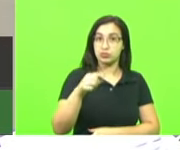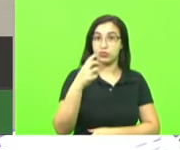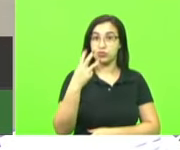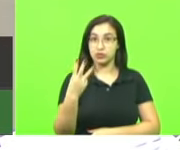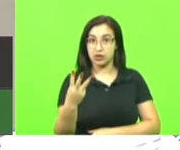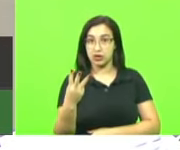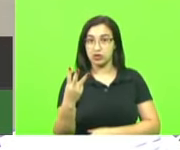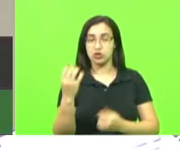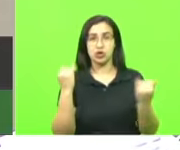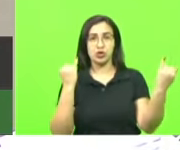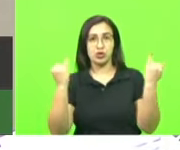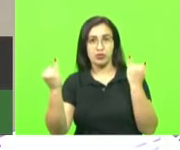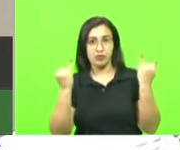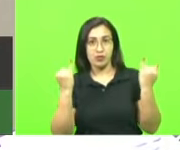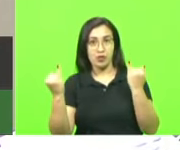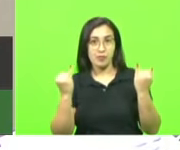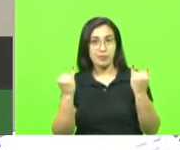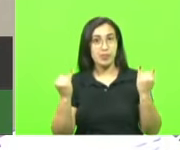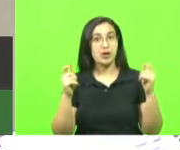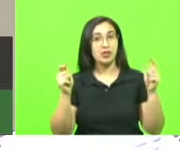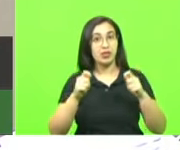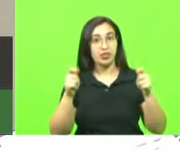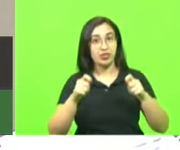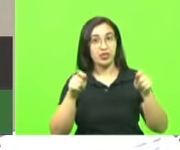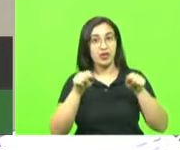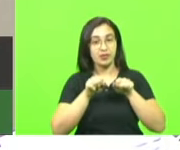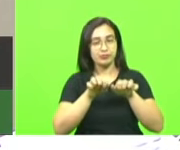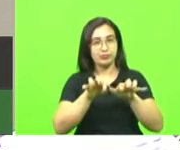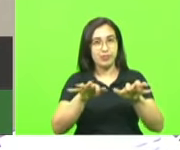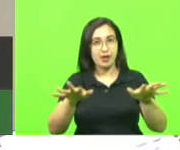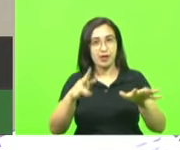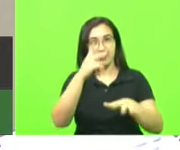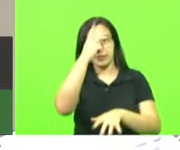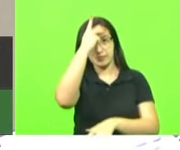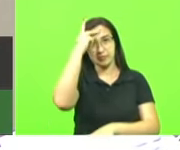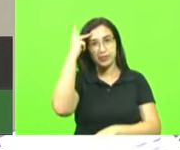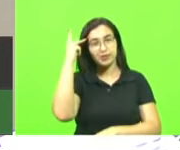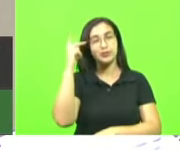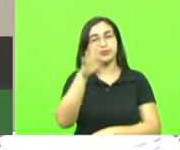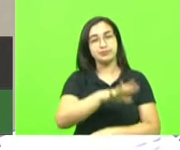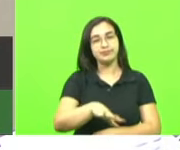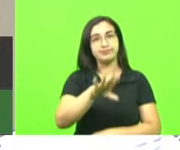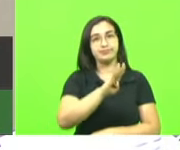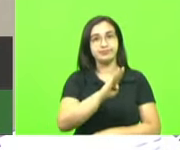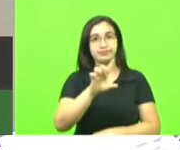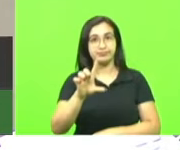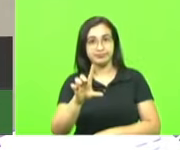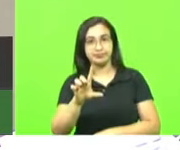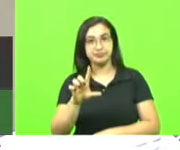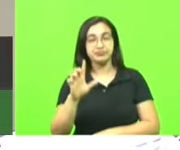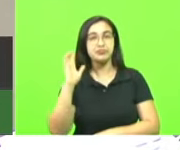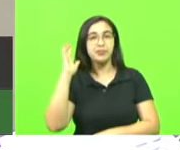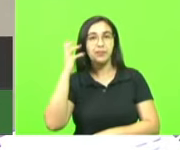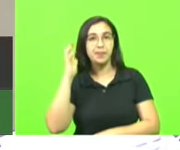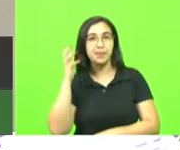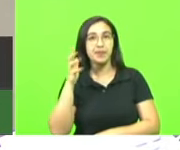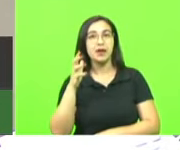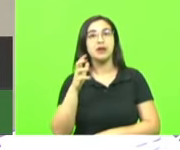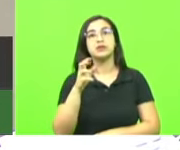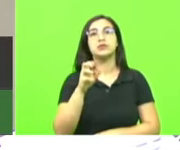Parlamento catarinense a mais de 350 mil pessoas na região de Blumenau. Assim como a Rádio Senado, em parceria com a